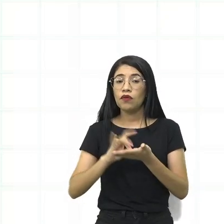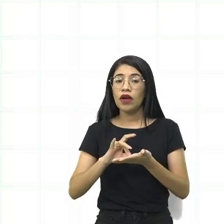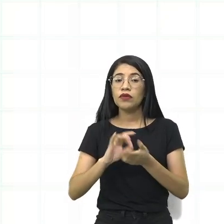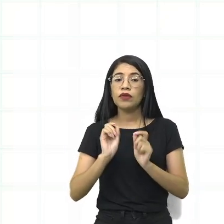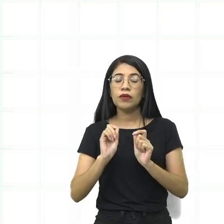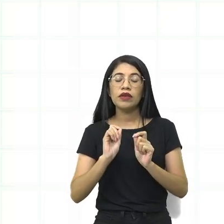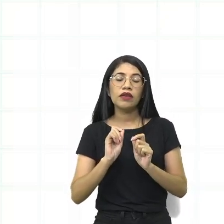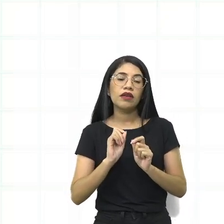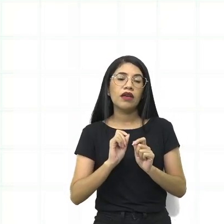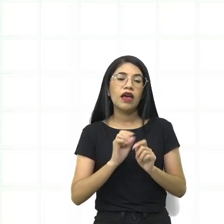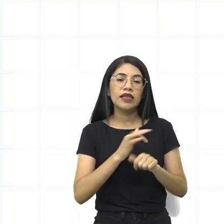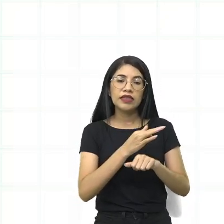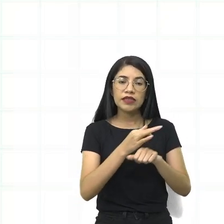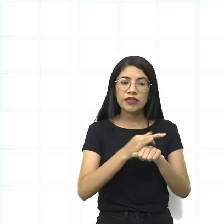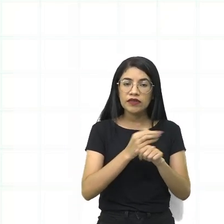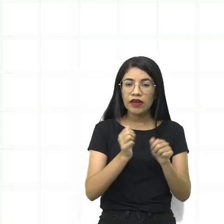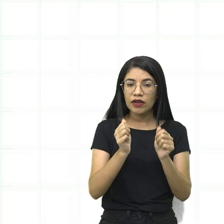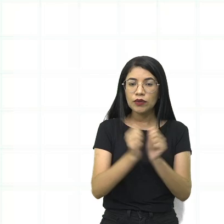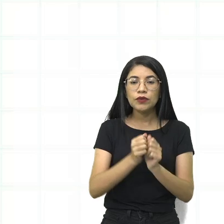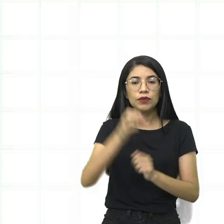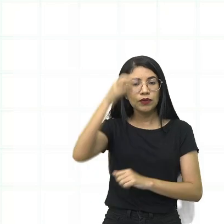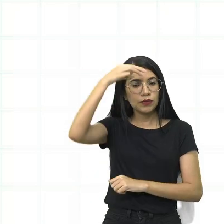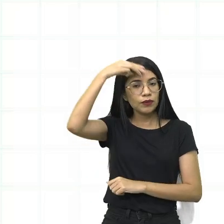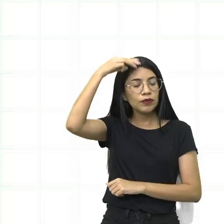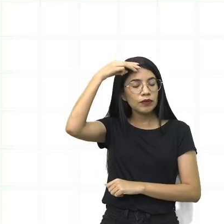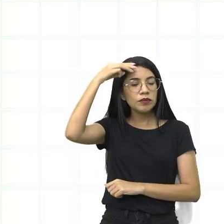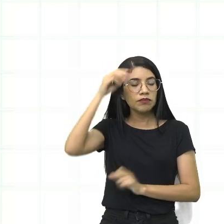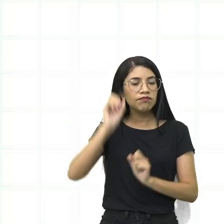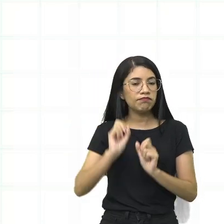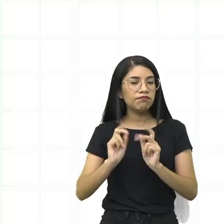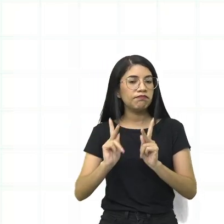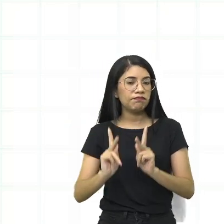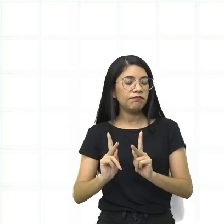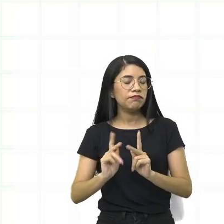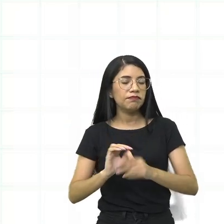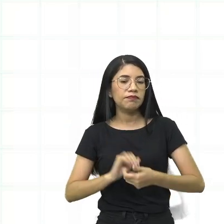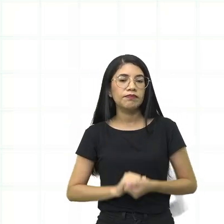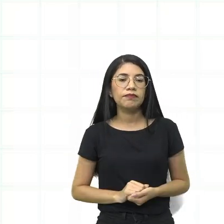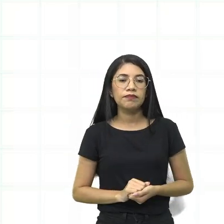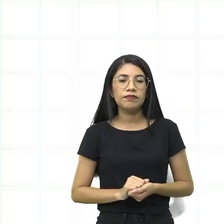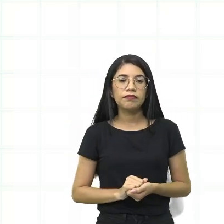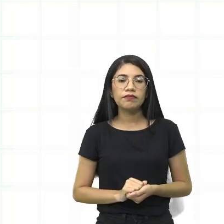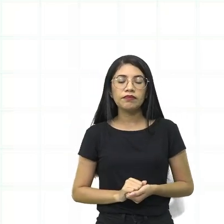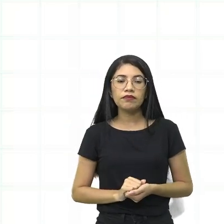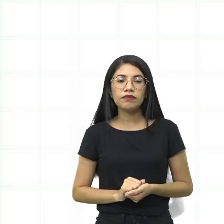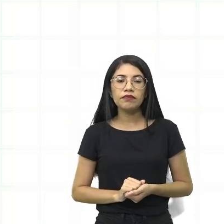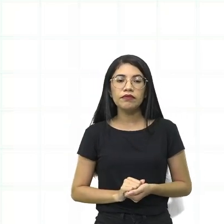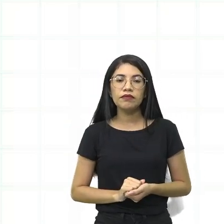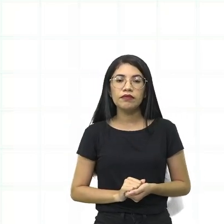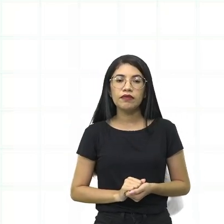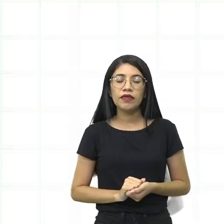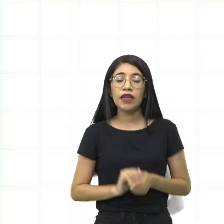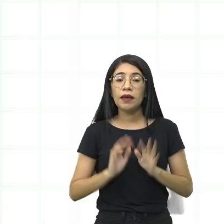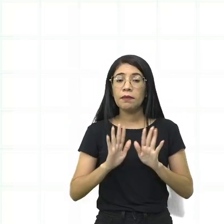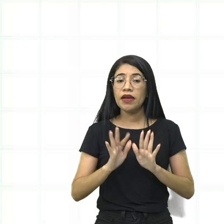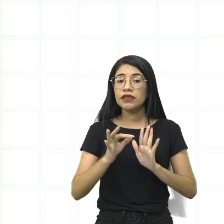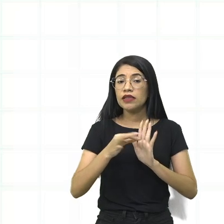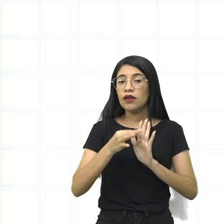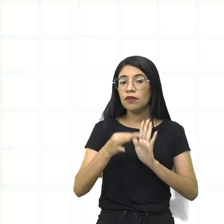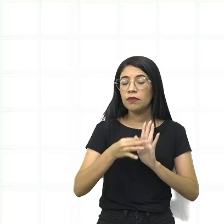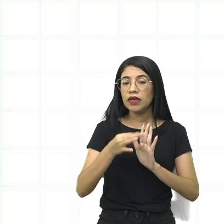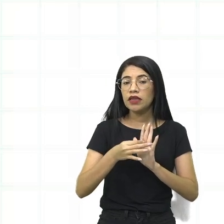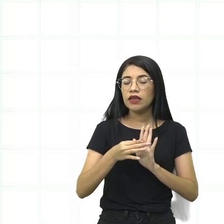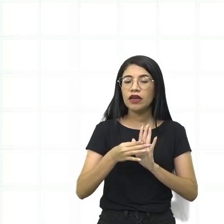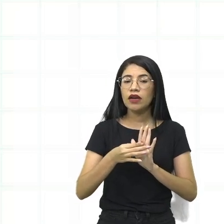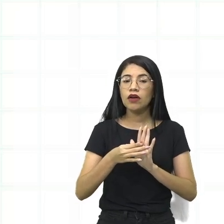os sobrinhos, certo? As férias com os sobrinhos é o fato. E aí a minha opinião, ou